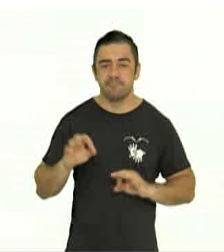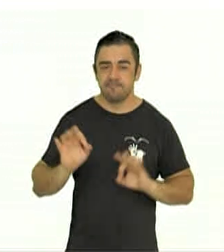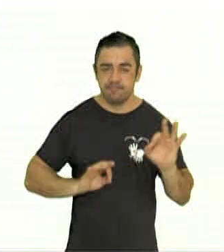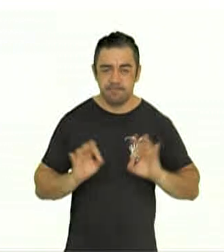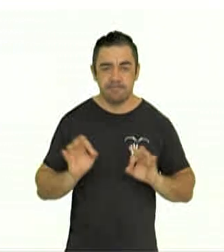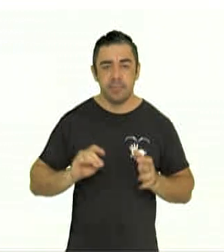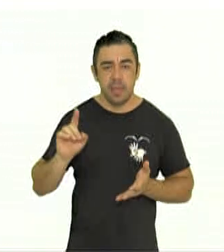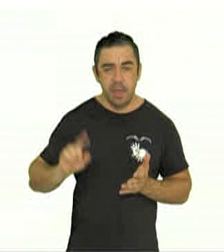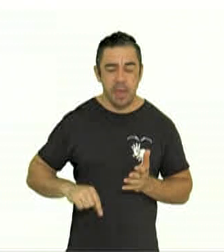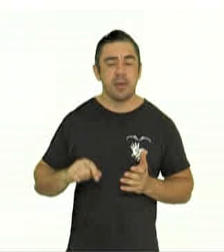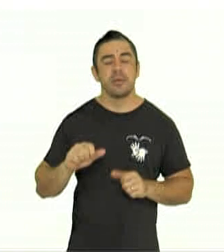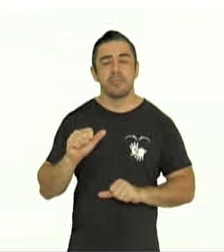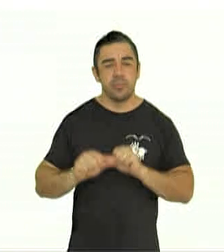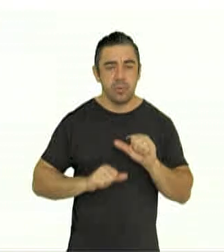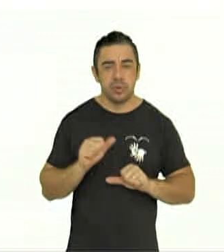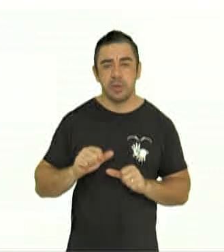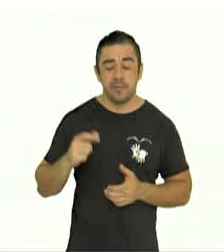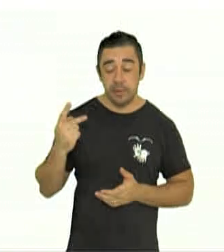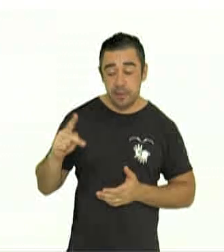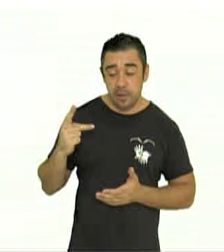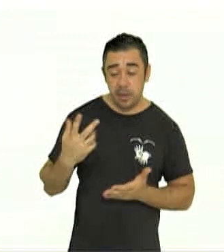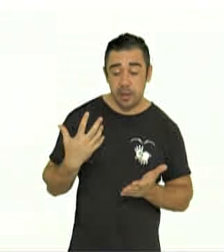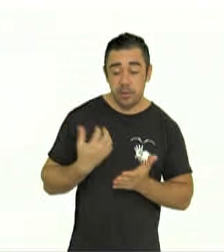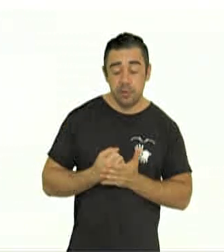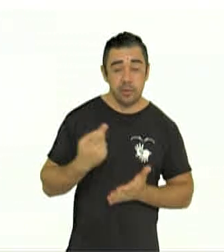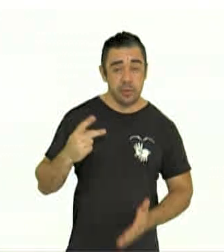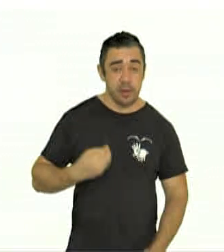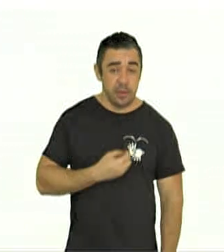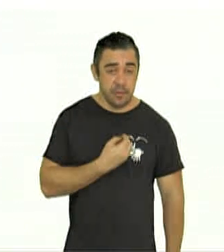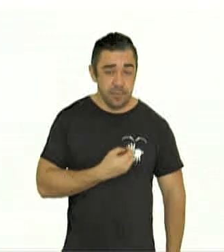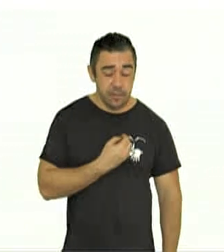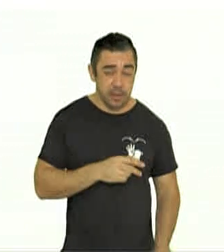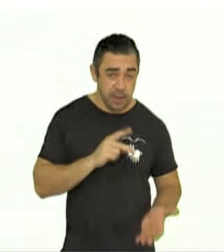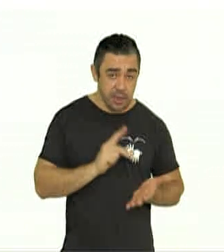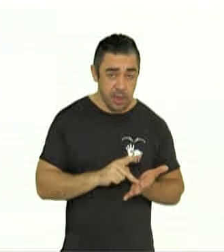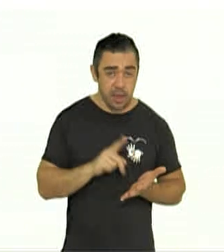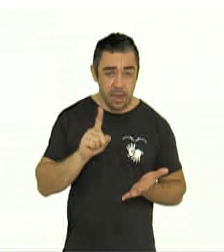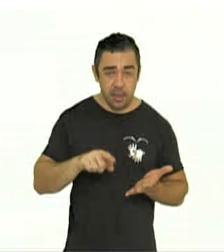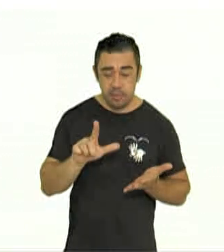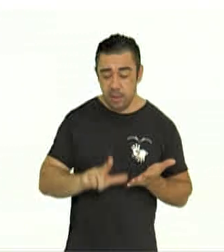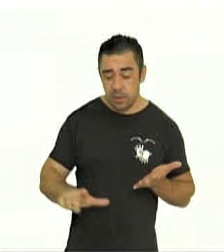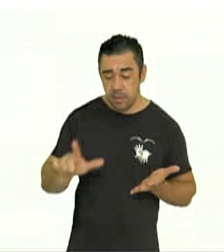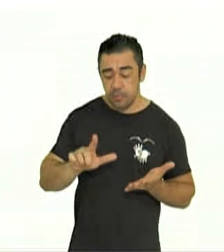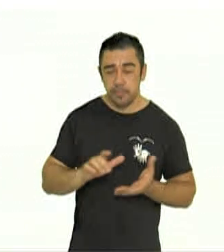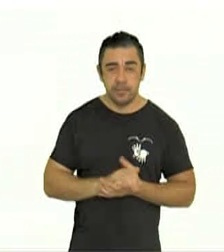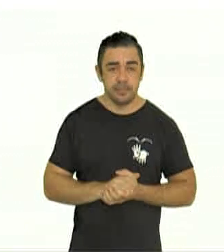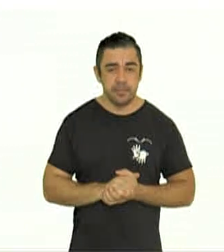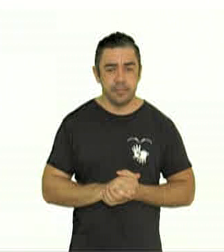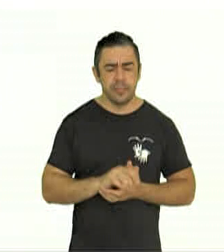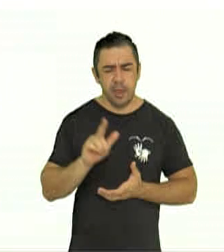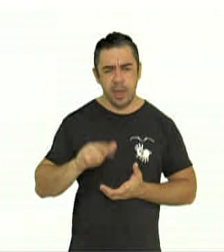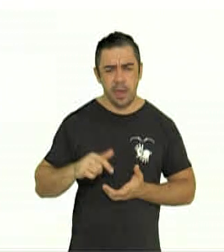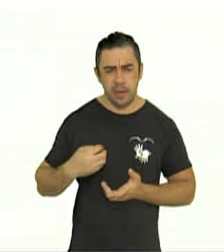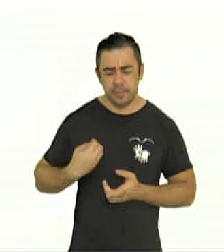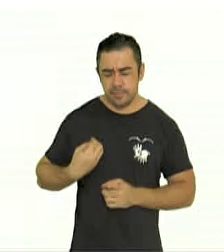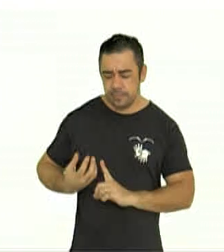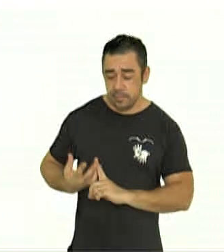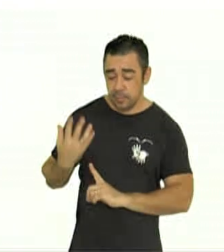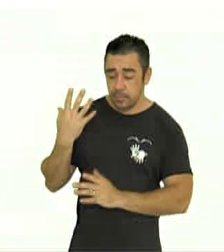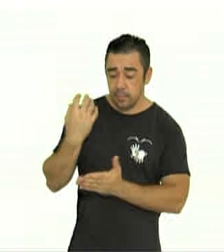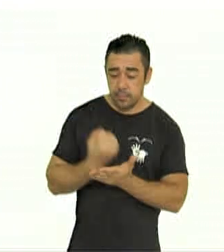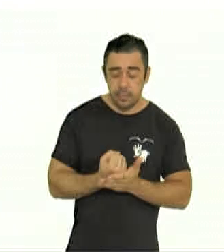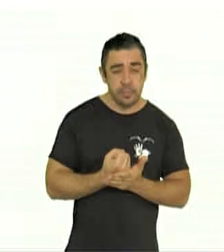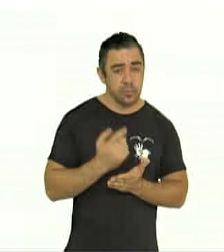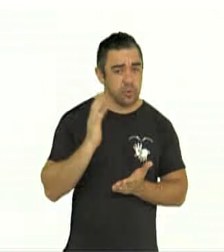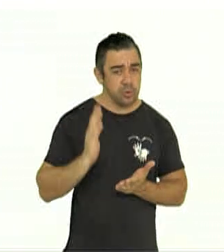compacta transforma o dado bruto da vida real em literatura, ainda que o veio autobiográfico esteja presente no